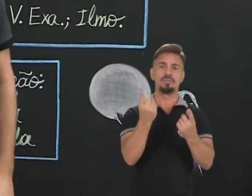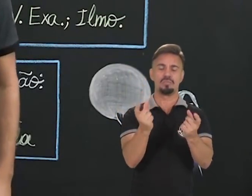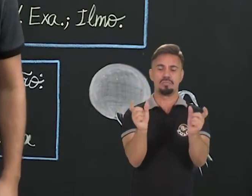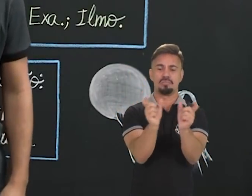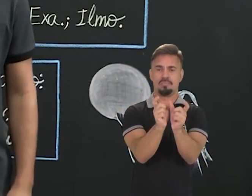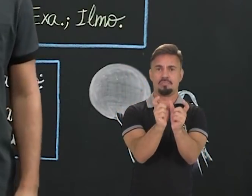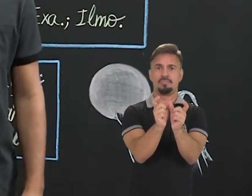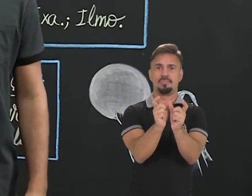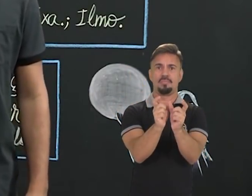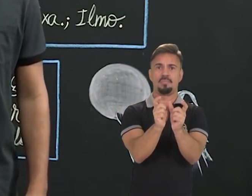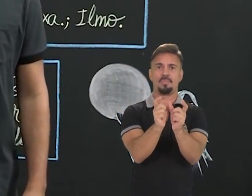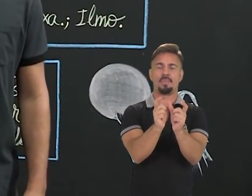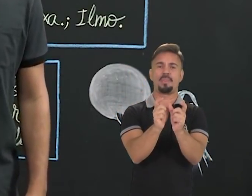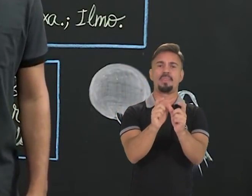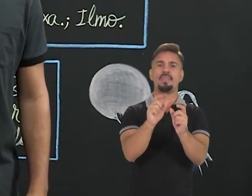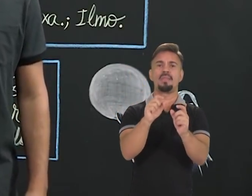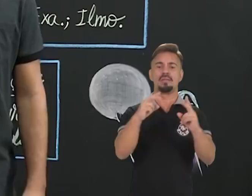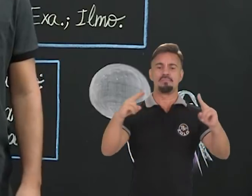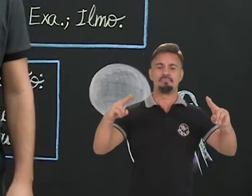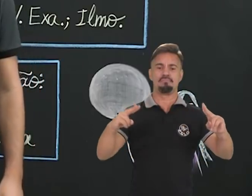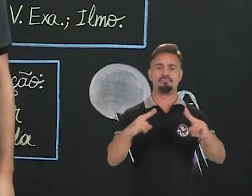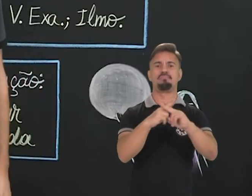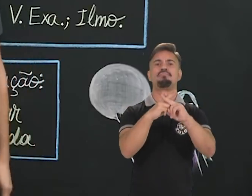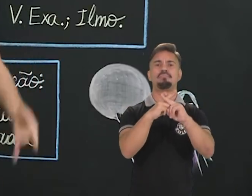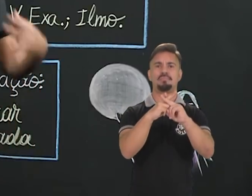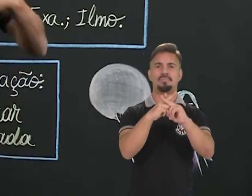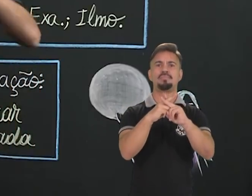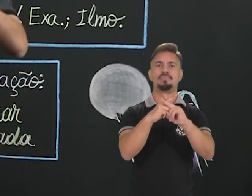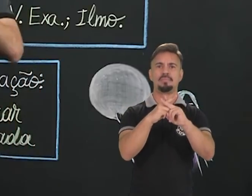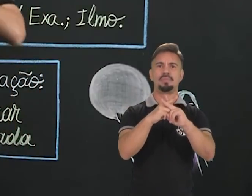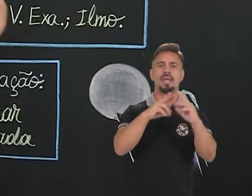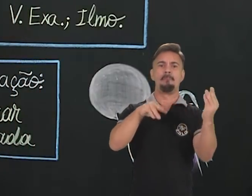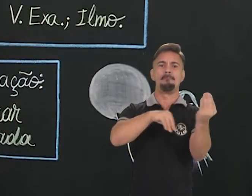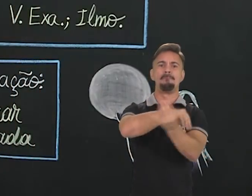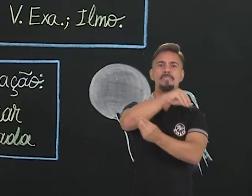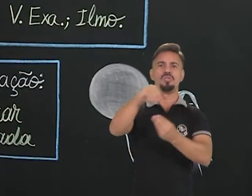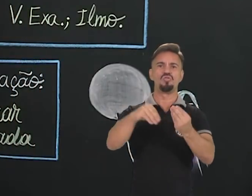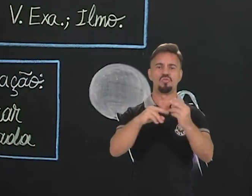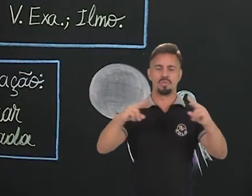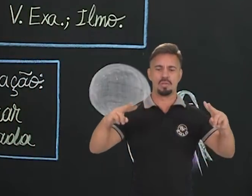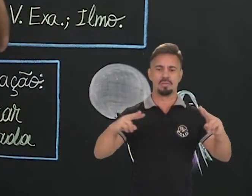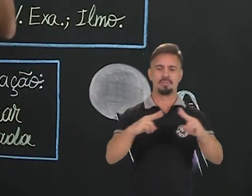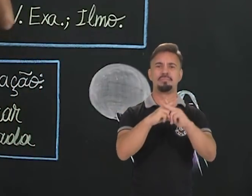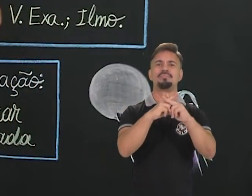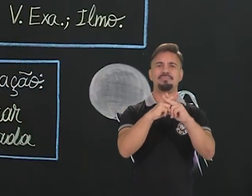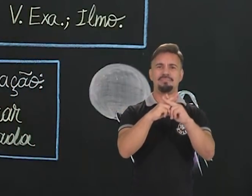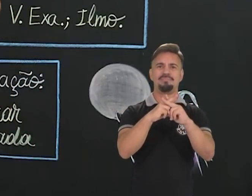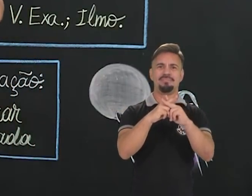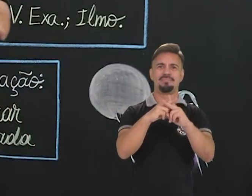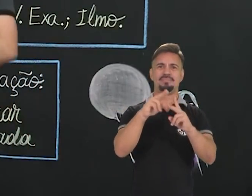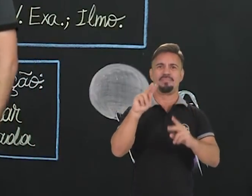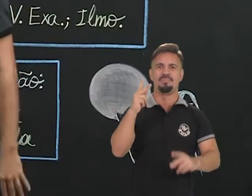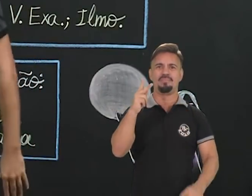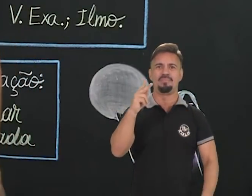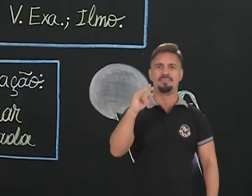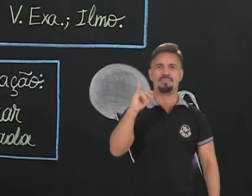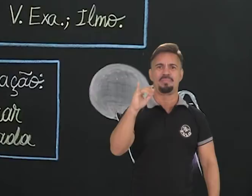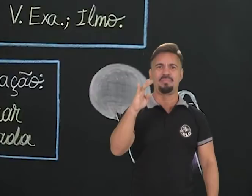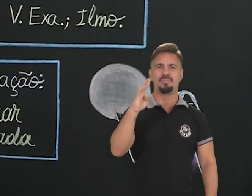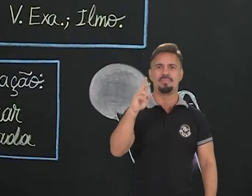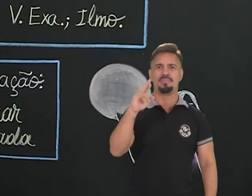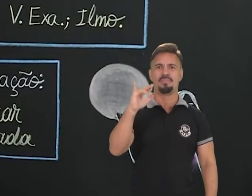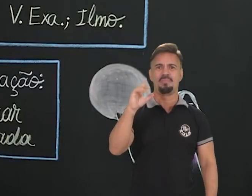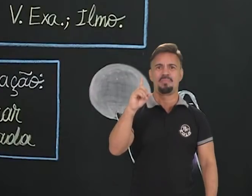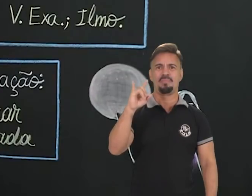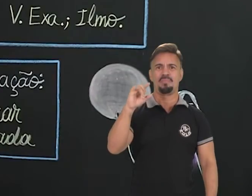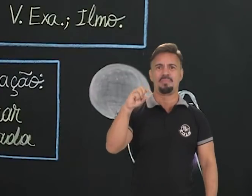processo que a gente chama de hibridismo. Então, hibridismo, mistura, conexão, sintonia, essa conexão, essa mistura é feita por meio